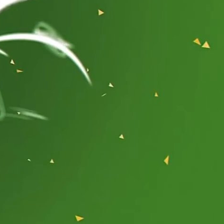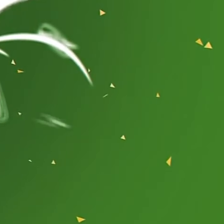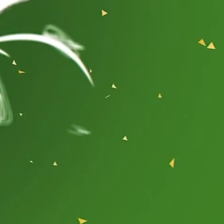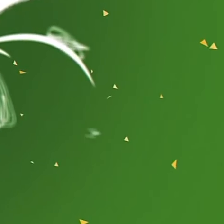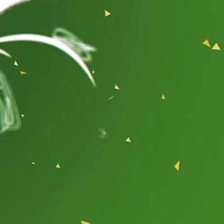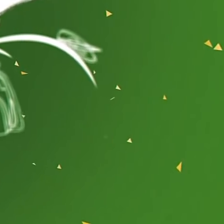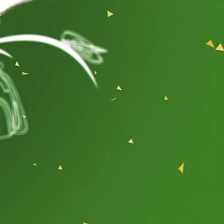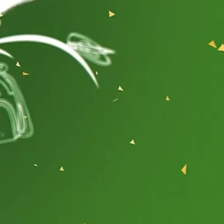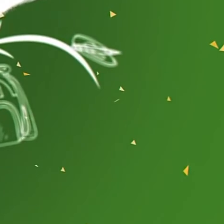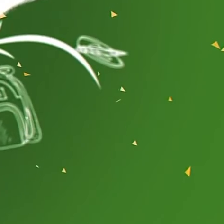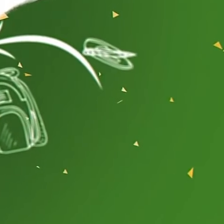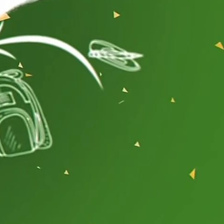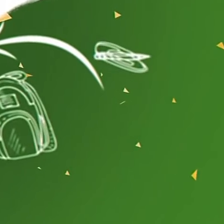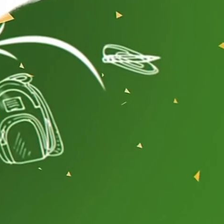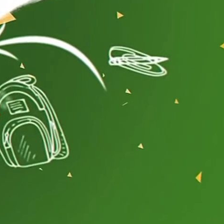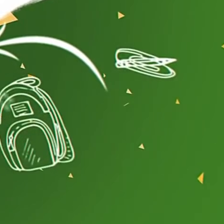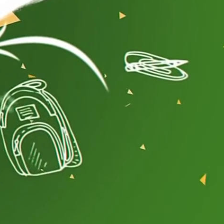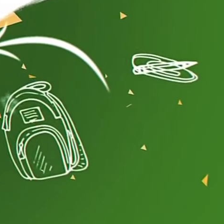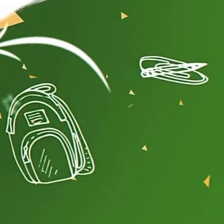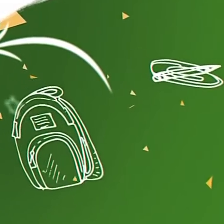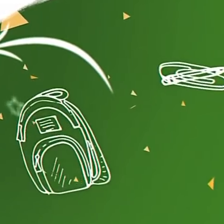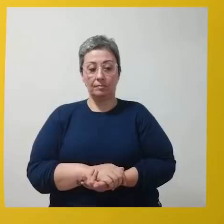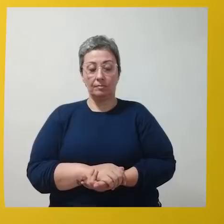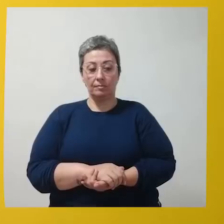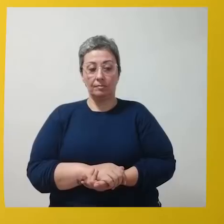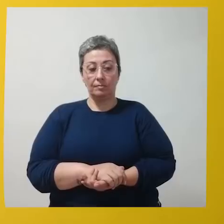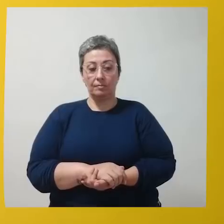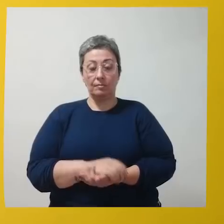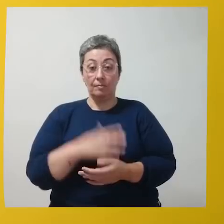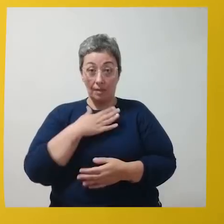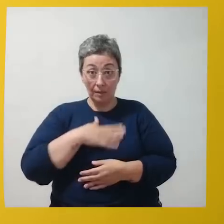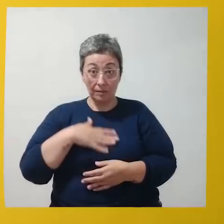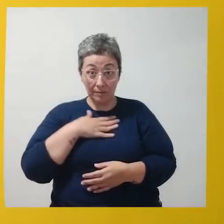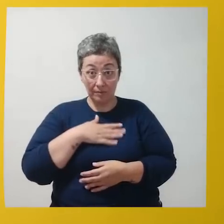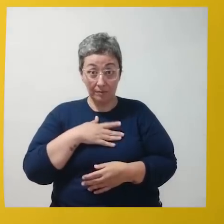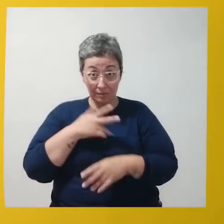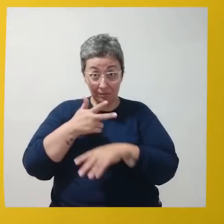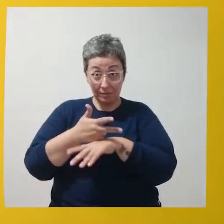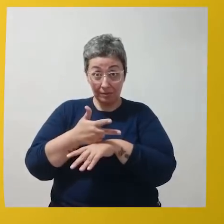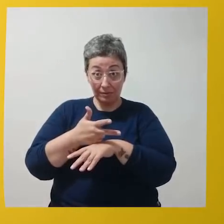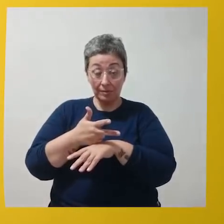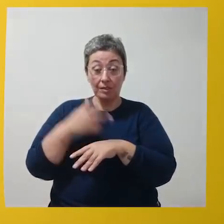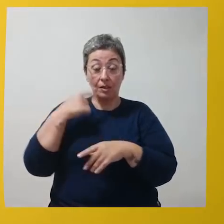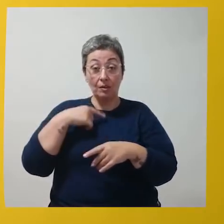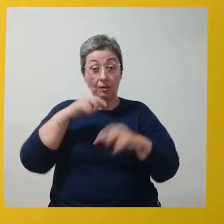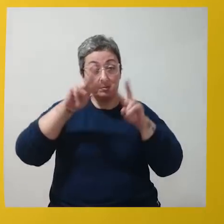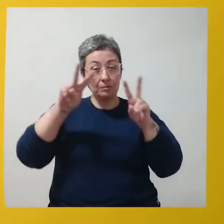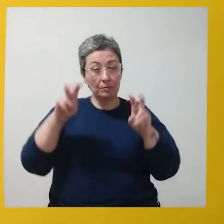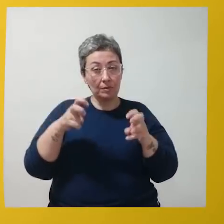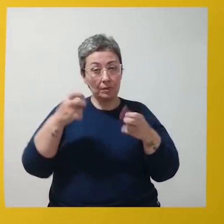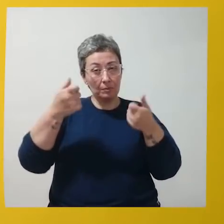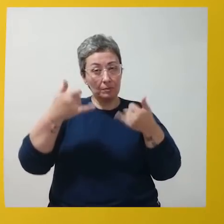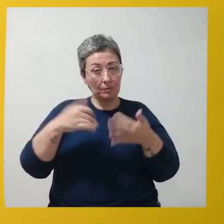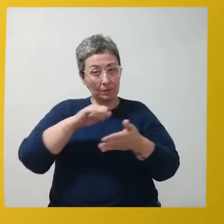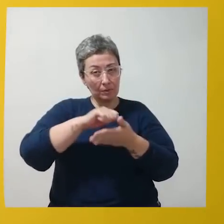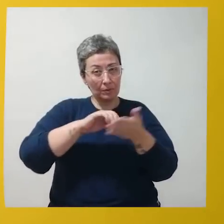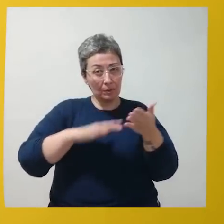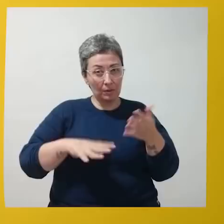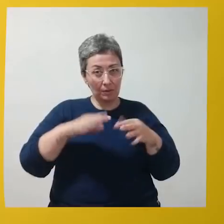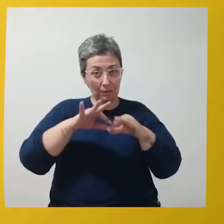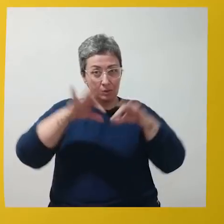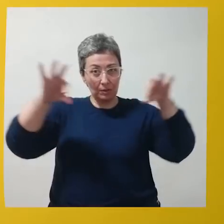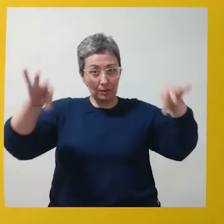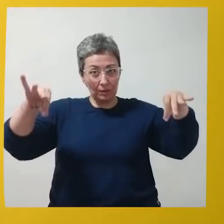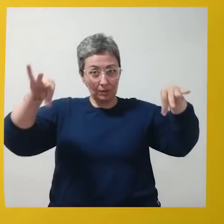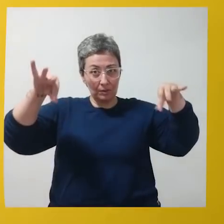Gostou do vídeo? Vamos falar um pouquinho dessa atividade de estender roupa